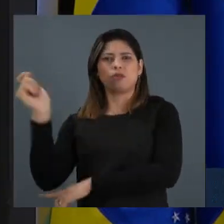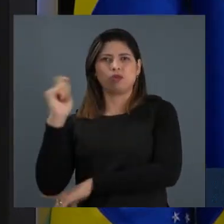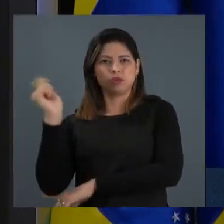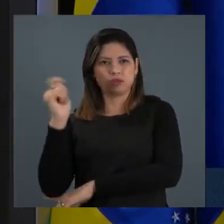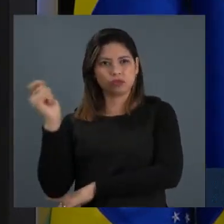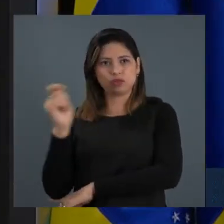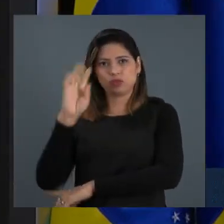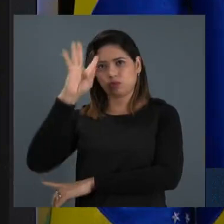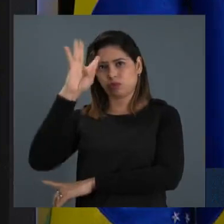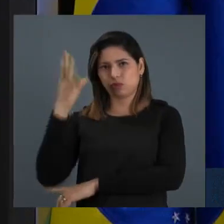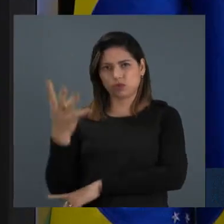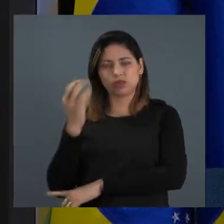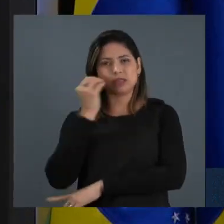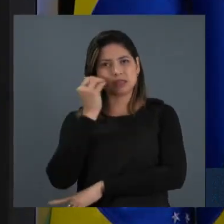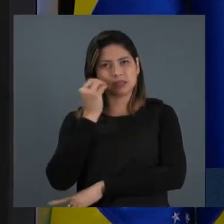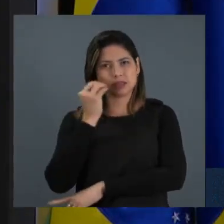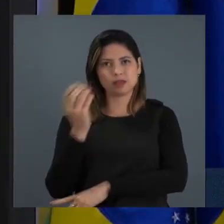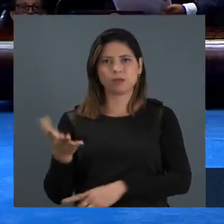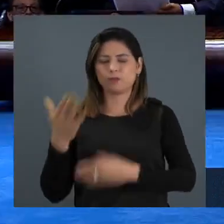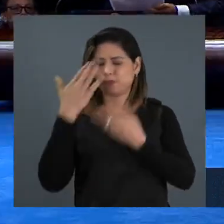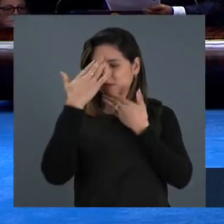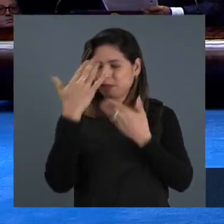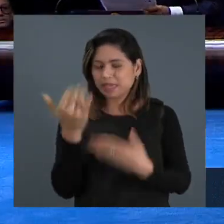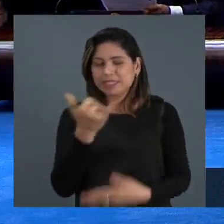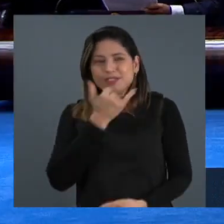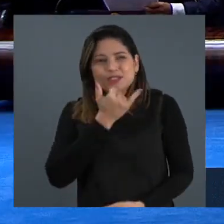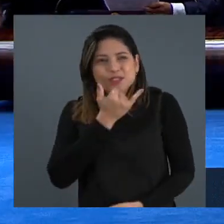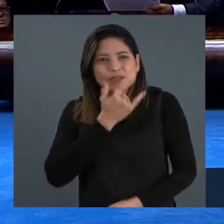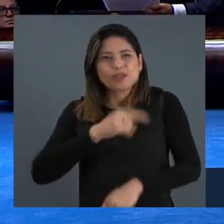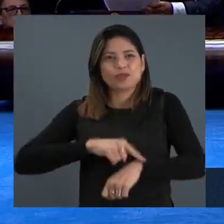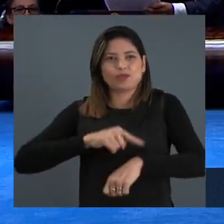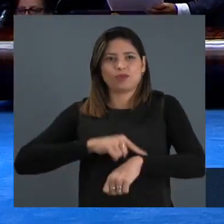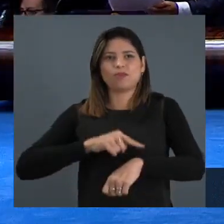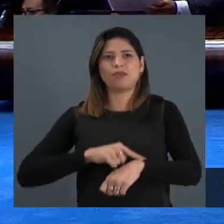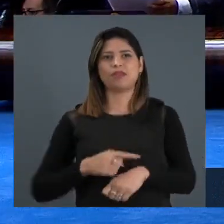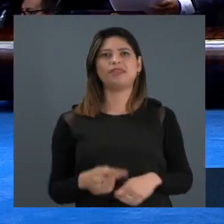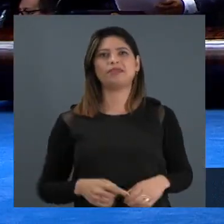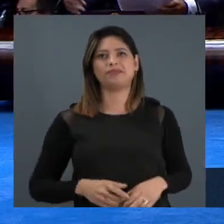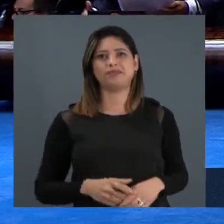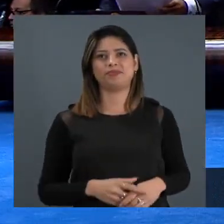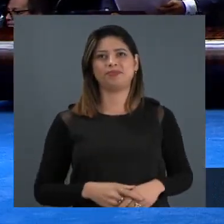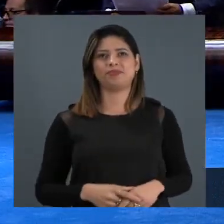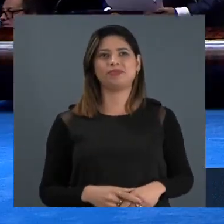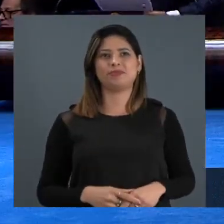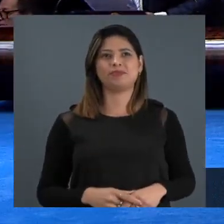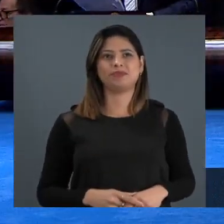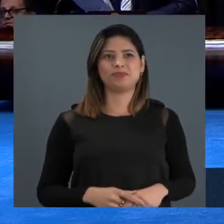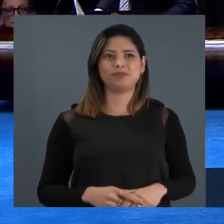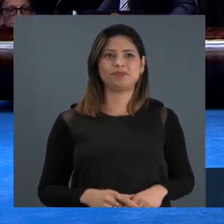resolver o problema do Rio Grande do Sul. Muito obrigado, senhor presidente. Desculpa os colegas por eu ter me excedido bastante dessa vez.